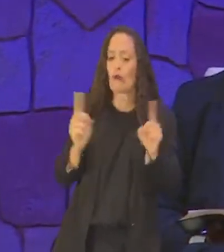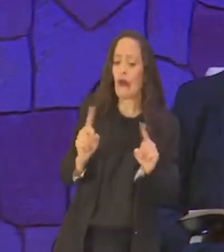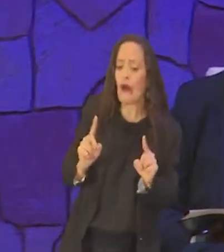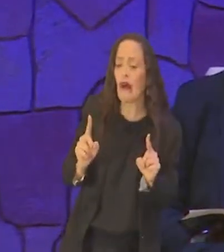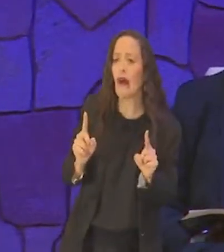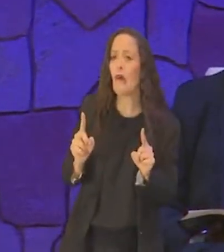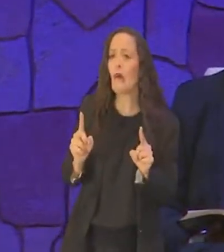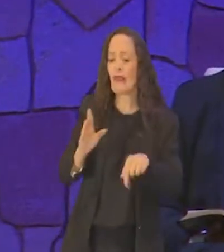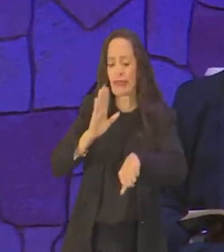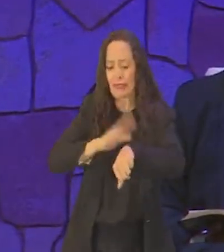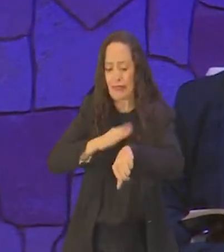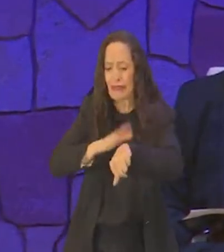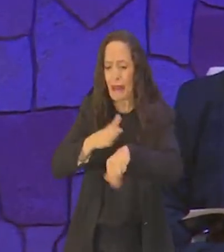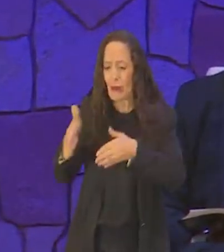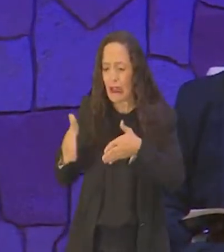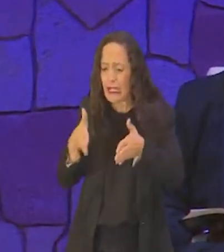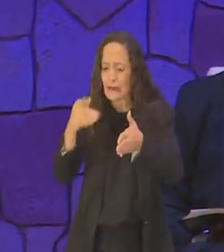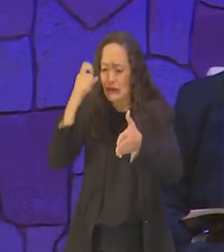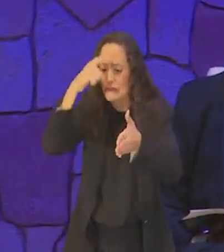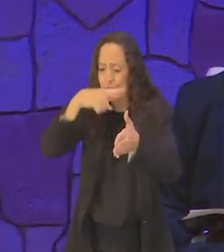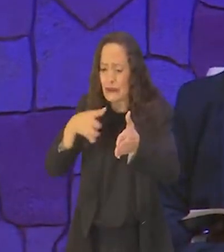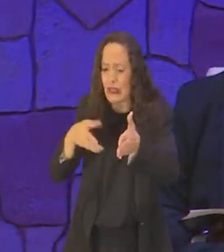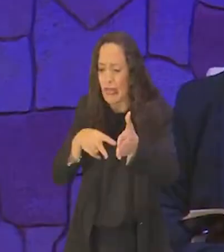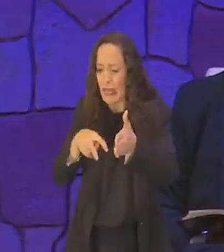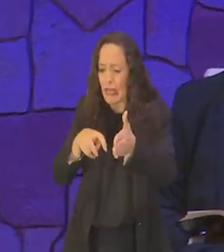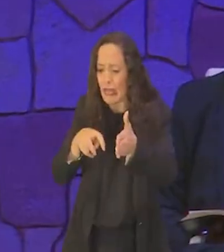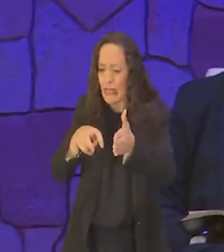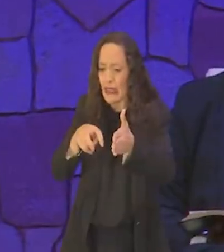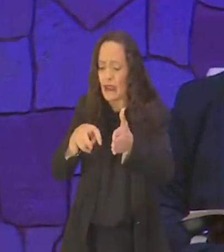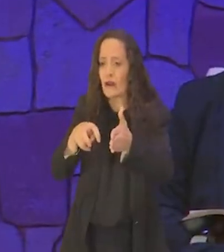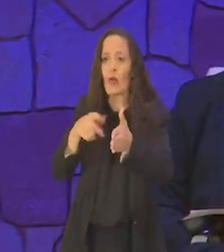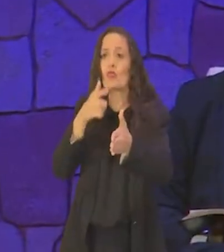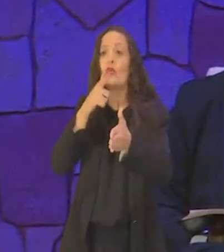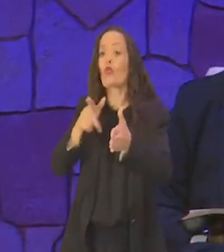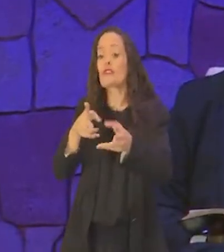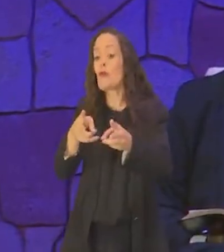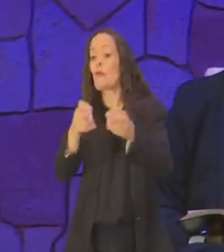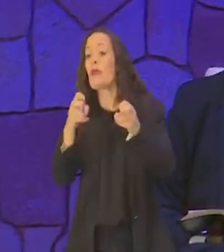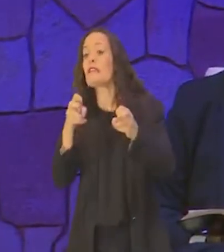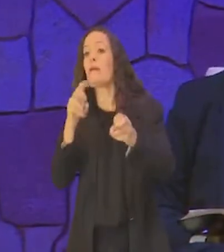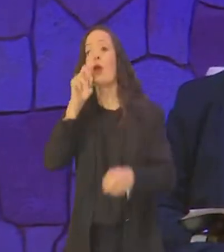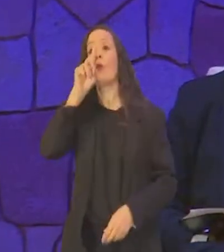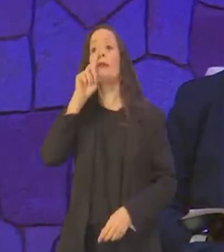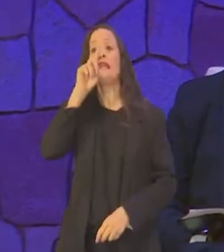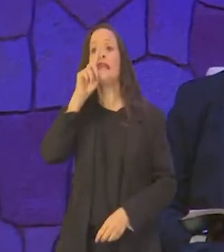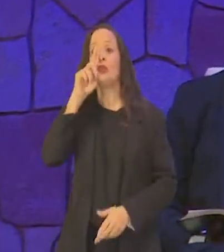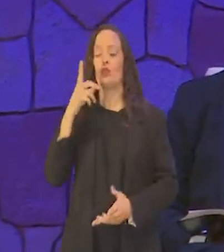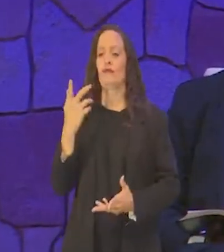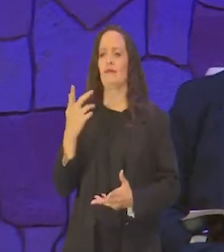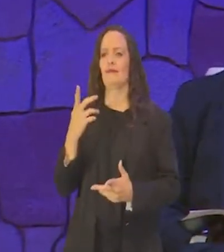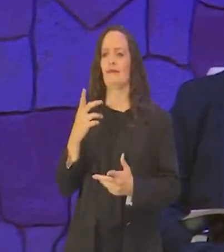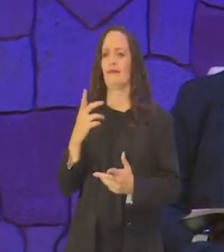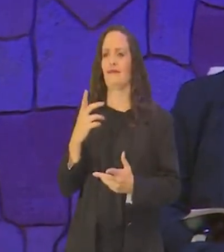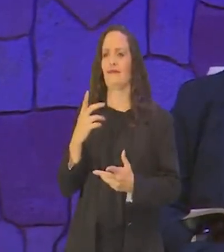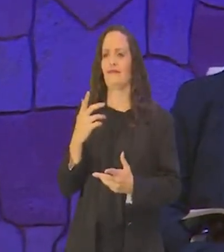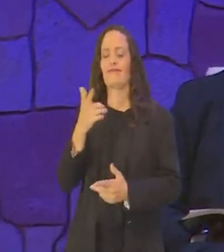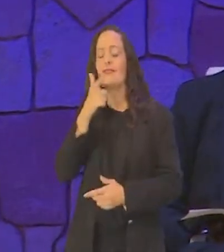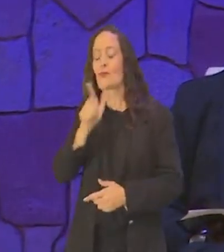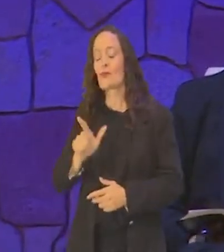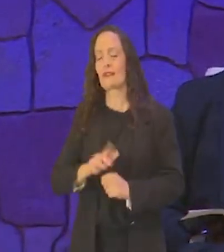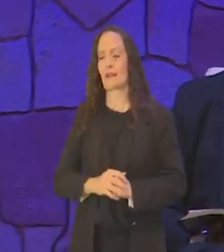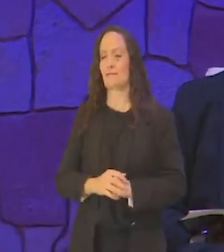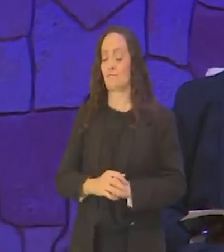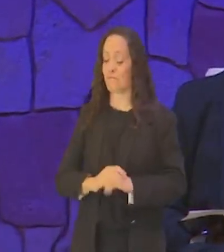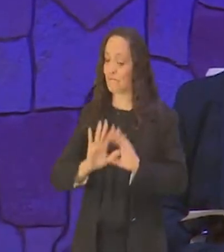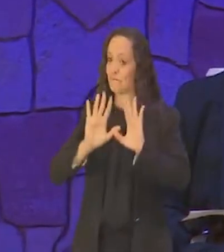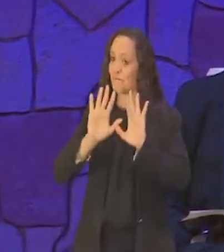por Ele. Não conseguimos mensurar os riscos que iremos enfrentar. E aí é onde